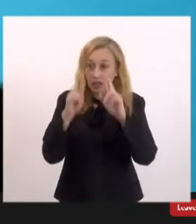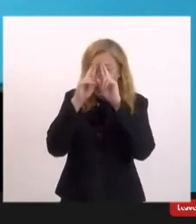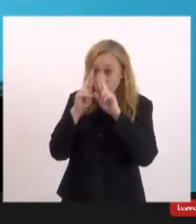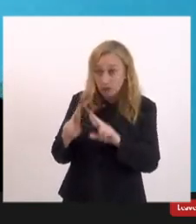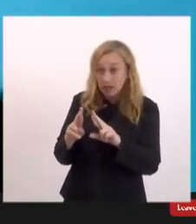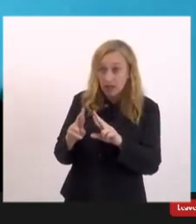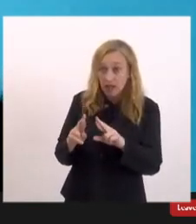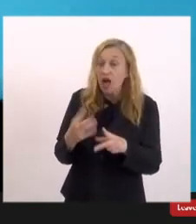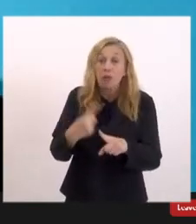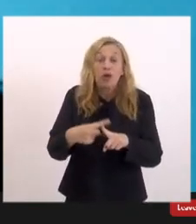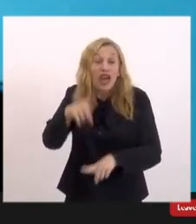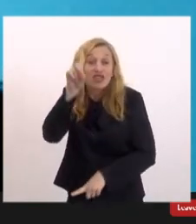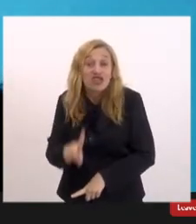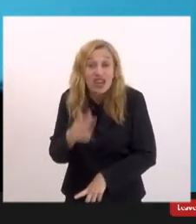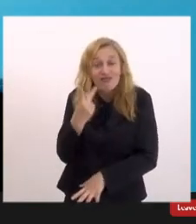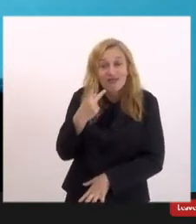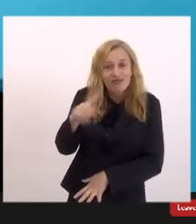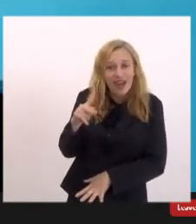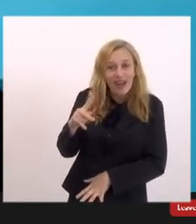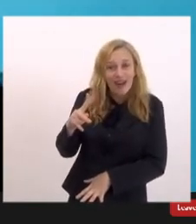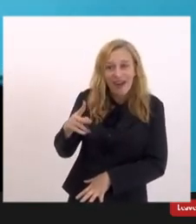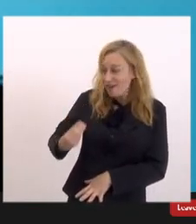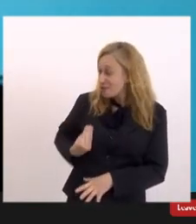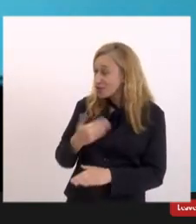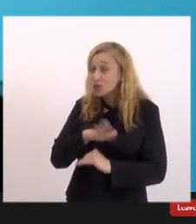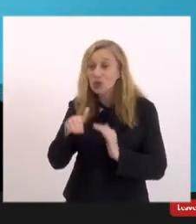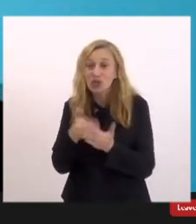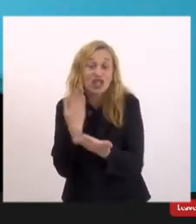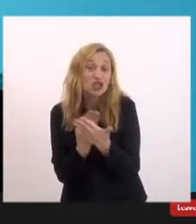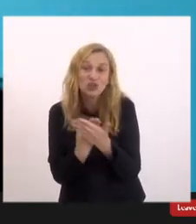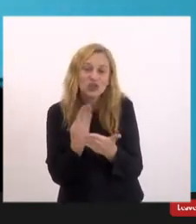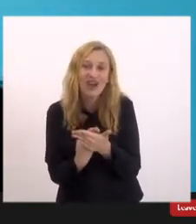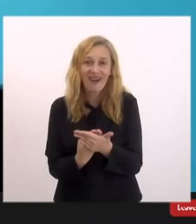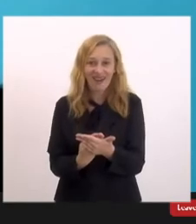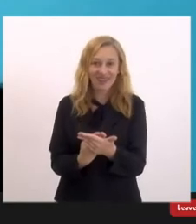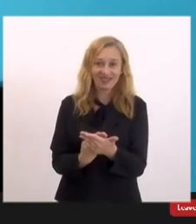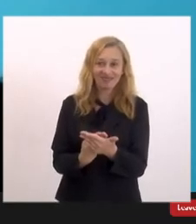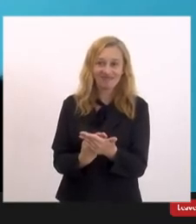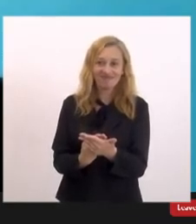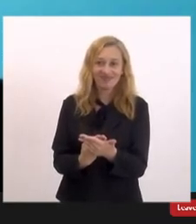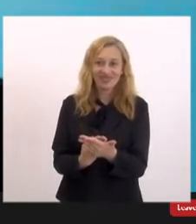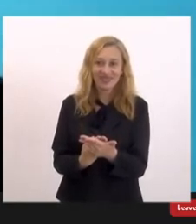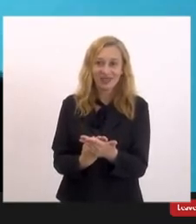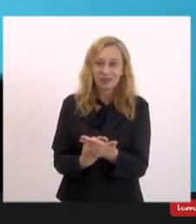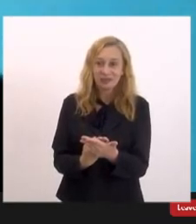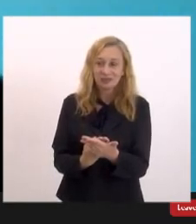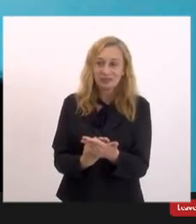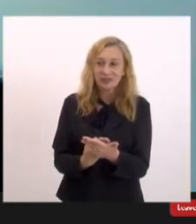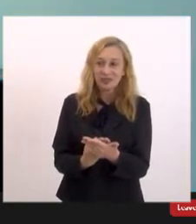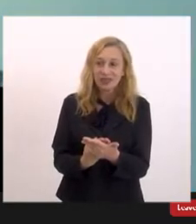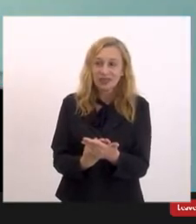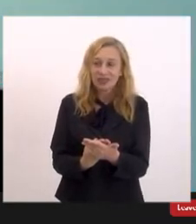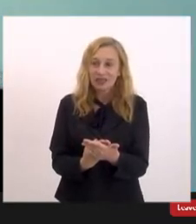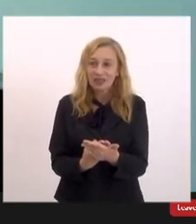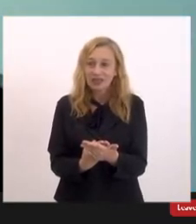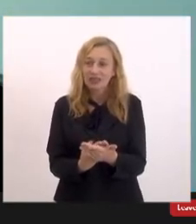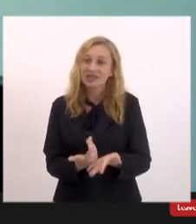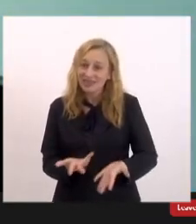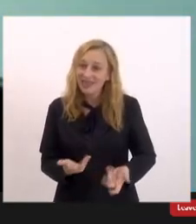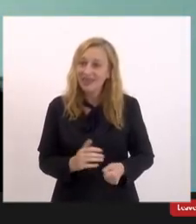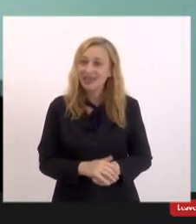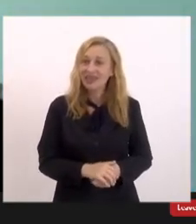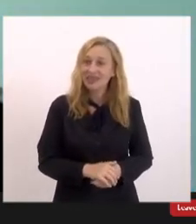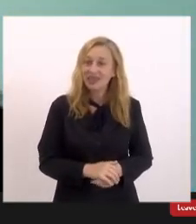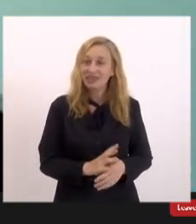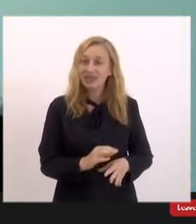porque é direito dela, ao longo da vida, estudar. Isso está lá, está no nosso ECA, está na